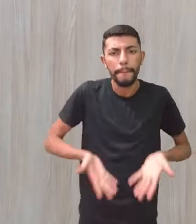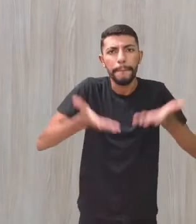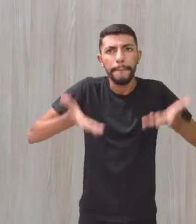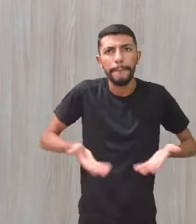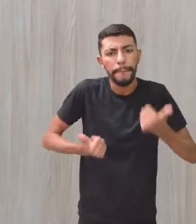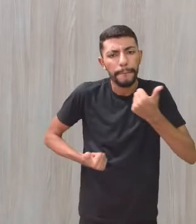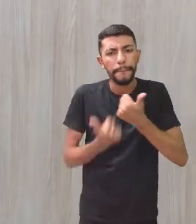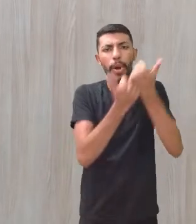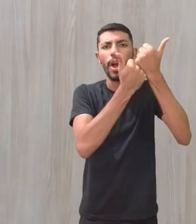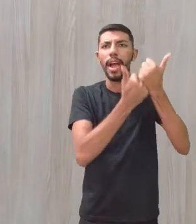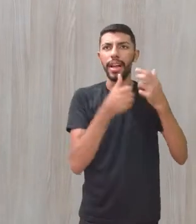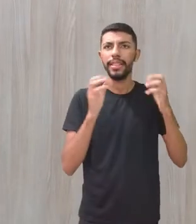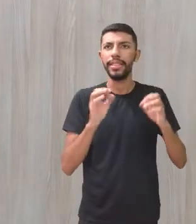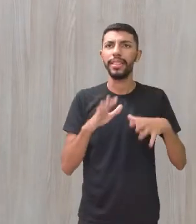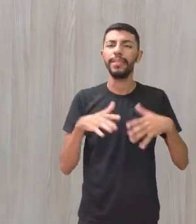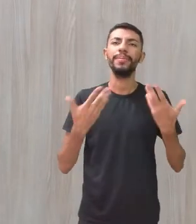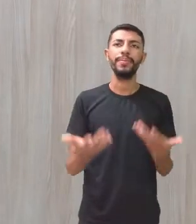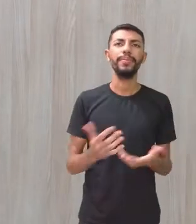também.